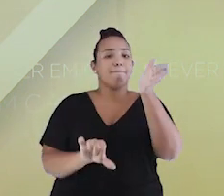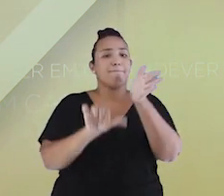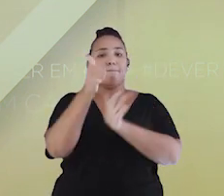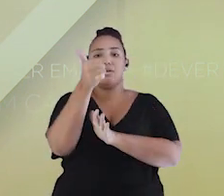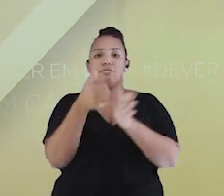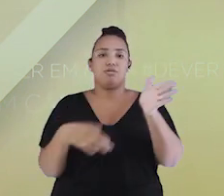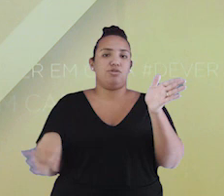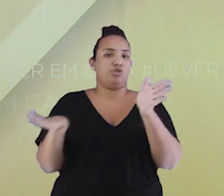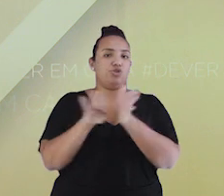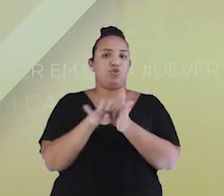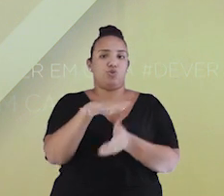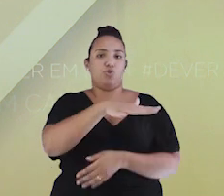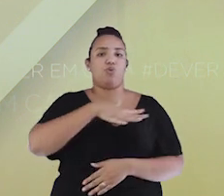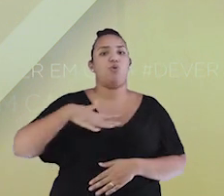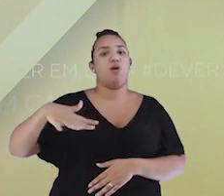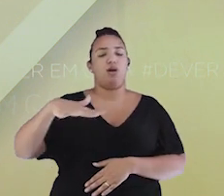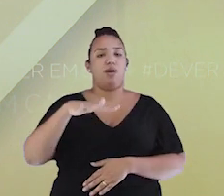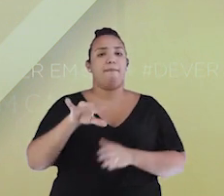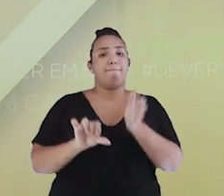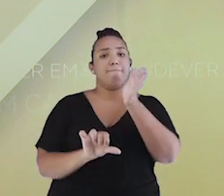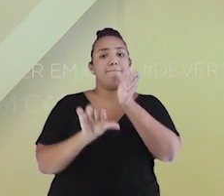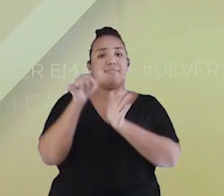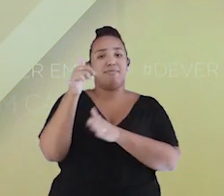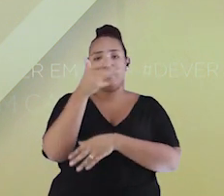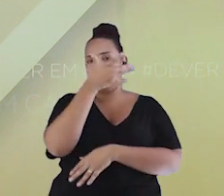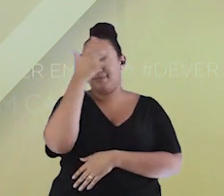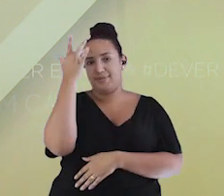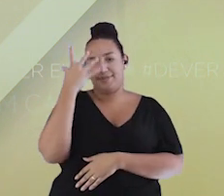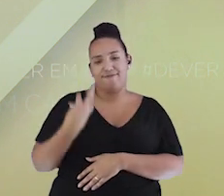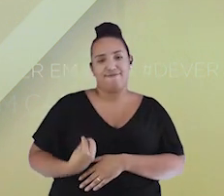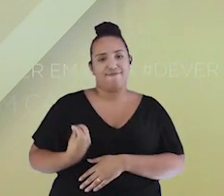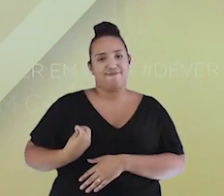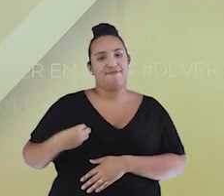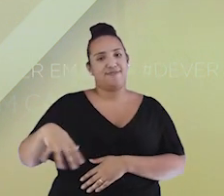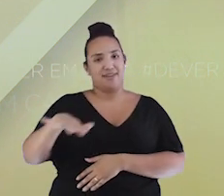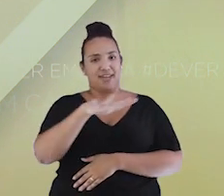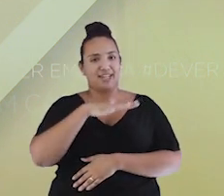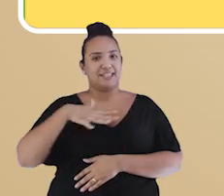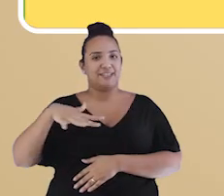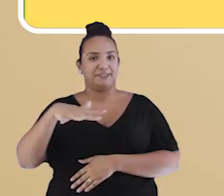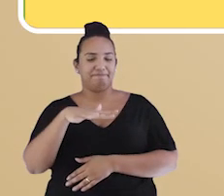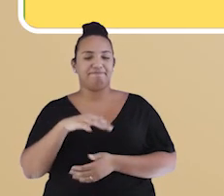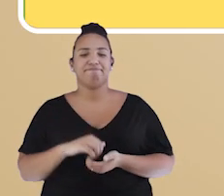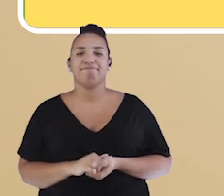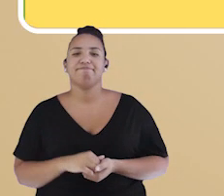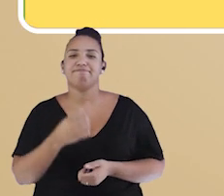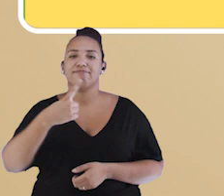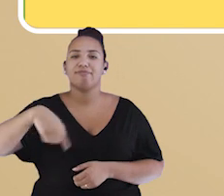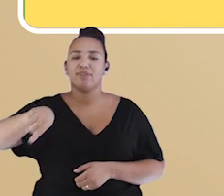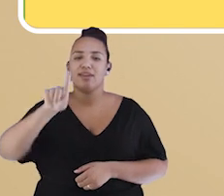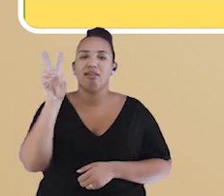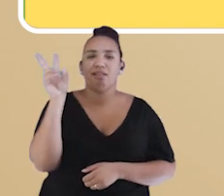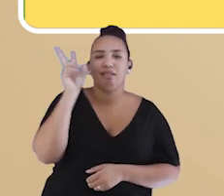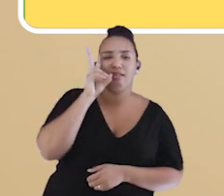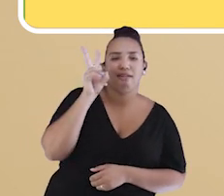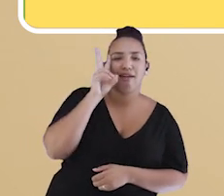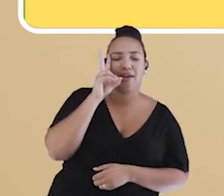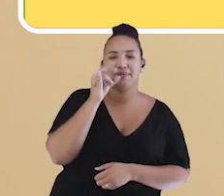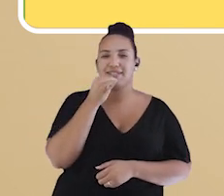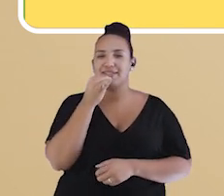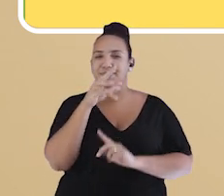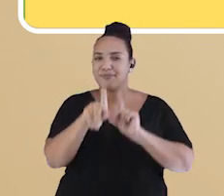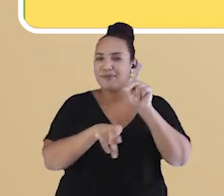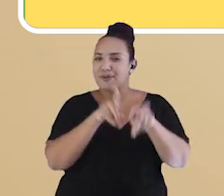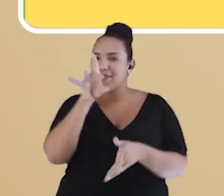lugar. São os primeiros habitantes de determinados locais. Você se lembra, por exemplo, quem foram